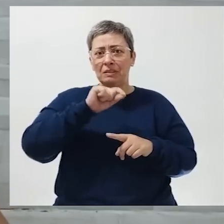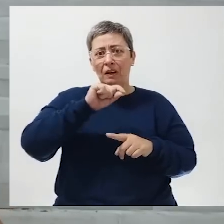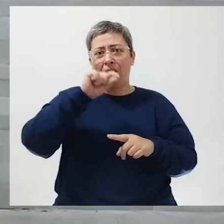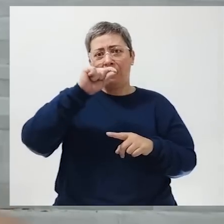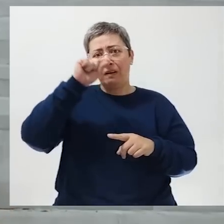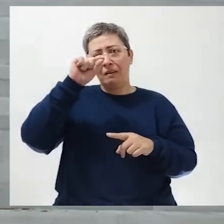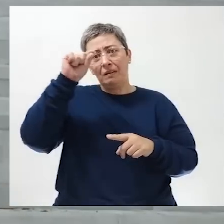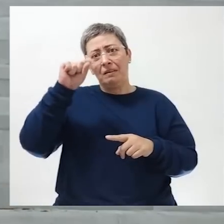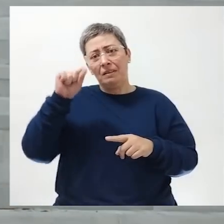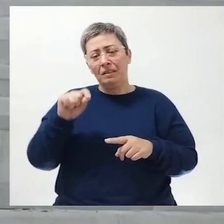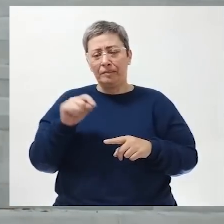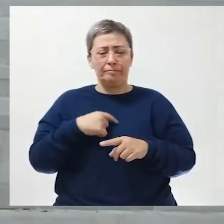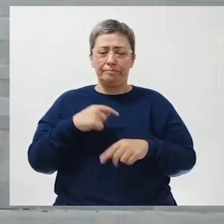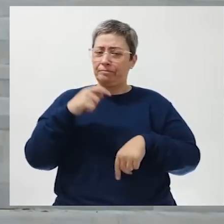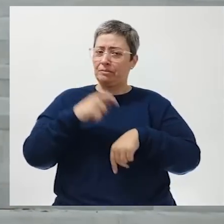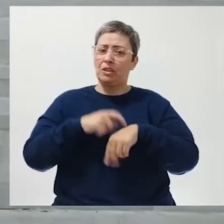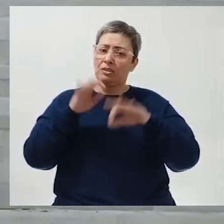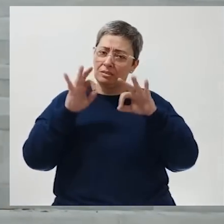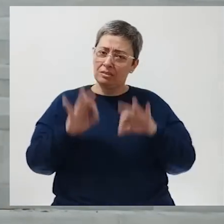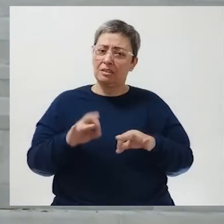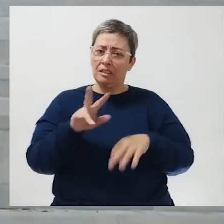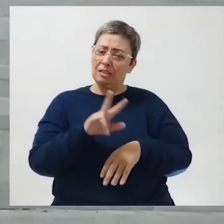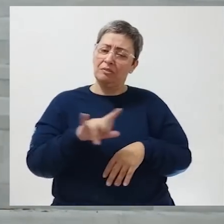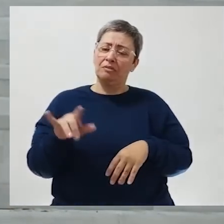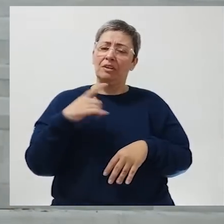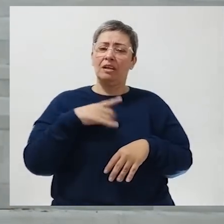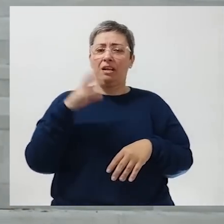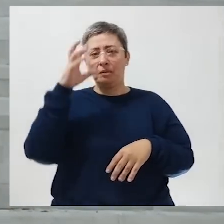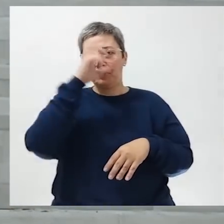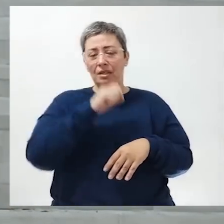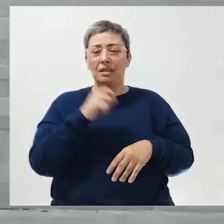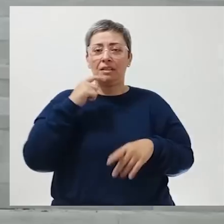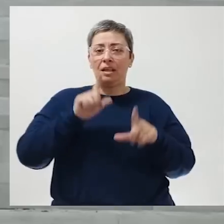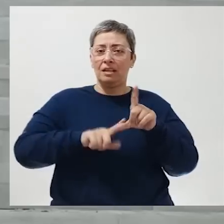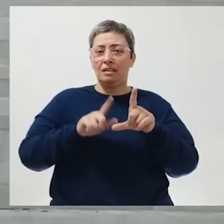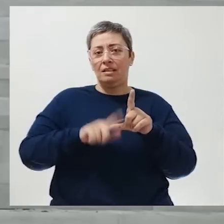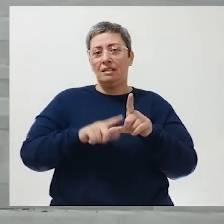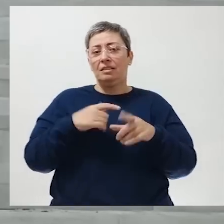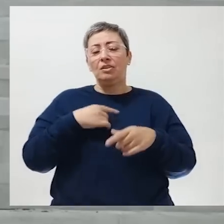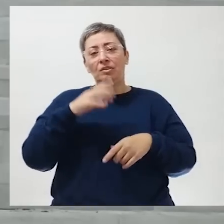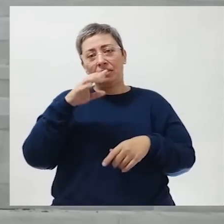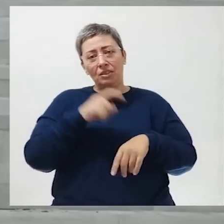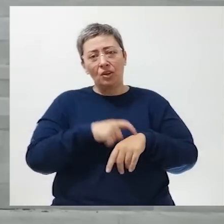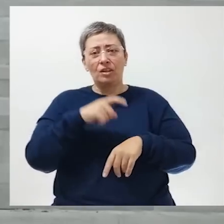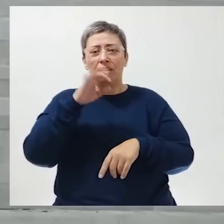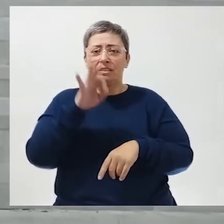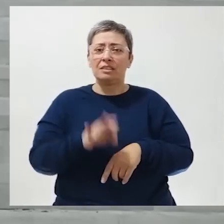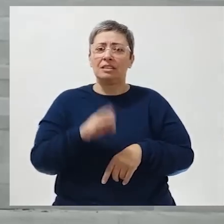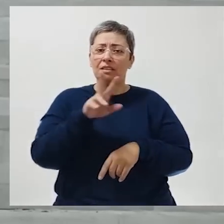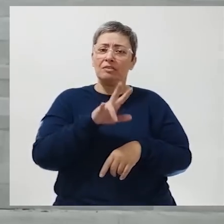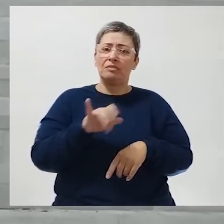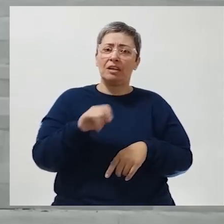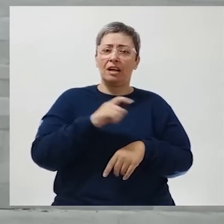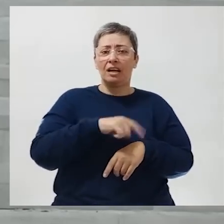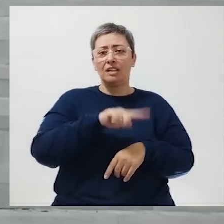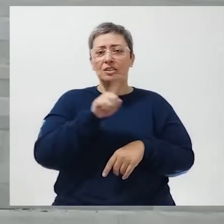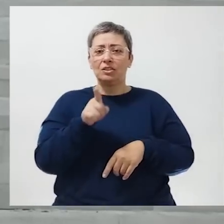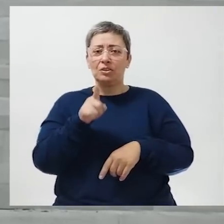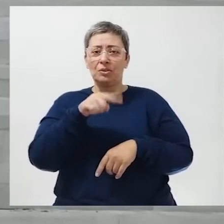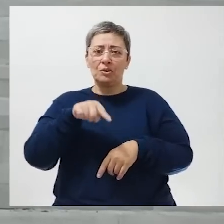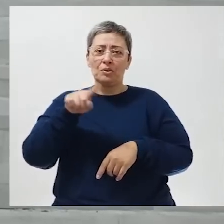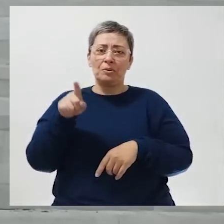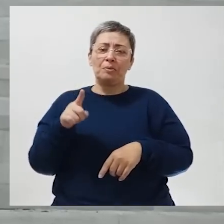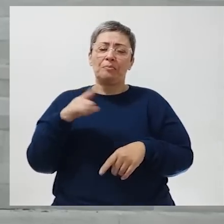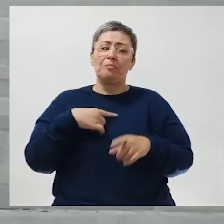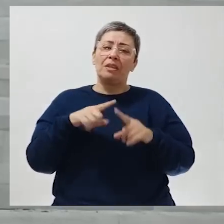de pontilhado. Na hora certa, a criança vai aprender a escrever as letras. Na hora certa, ela vai fazer a letra cursiva. Na hora